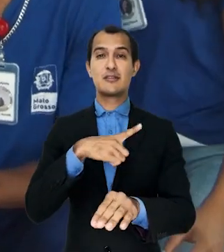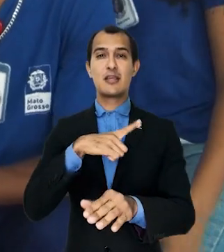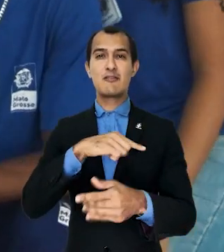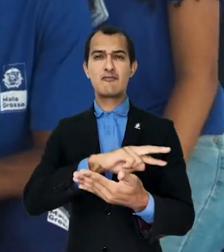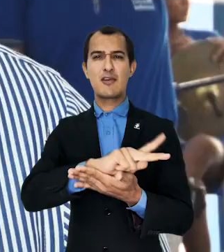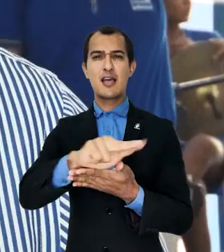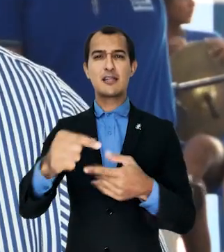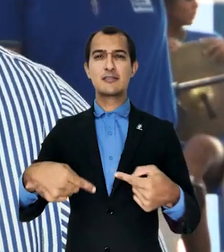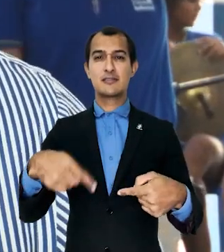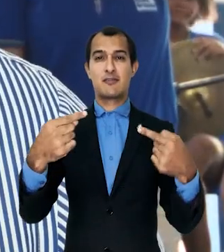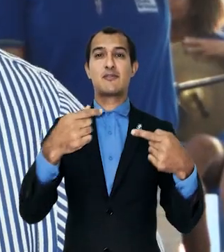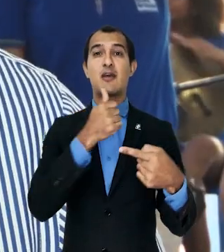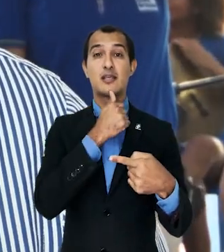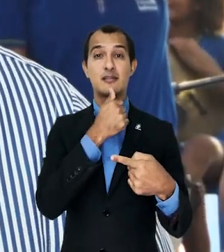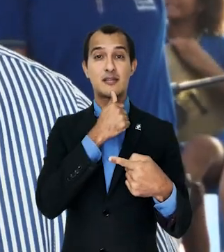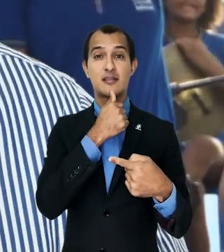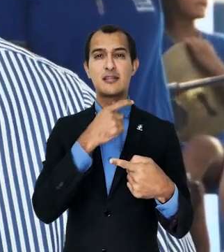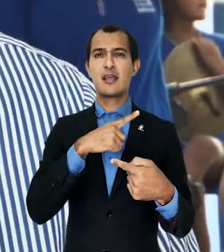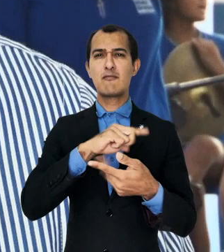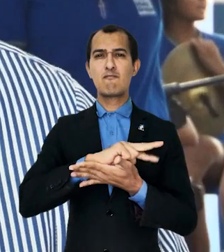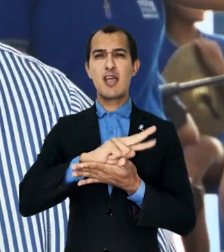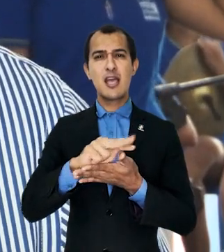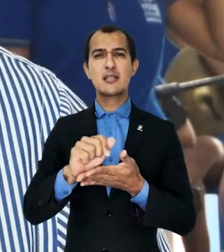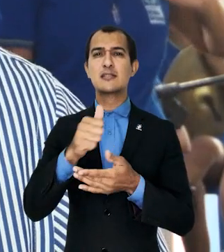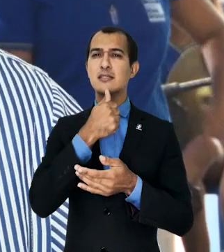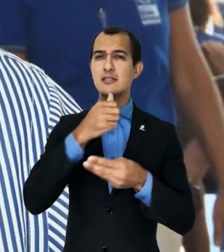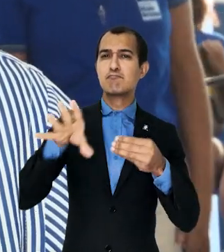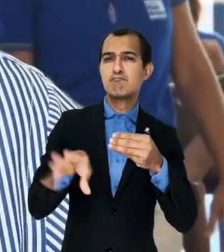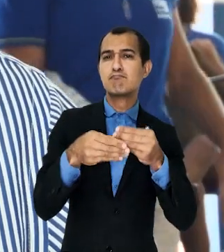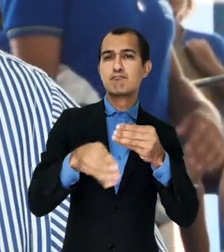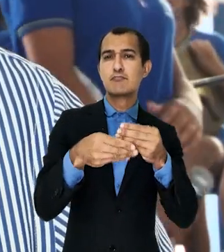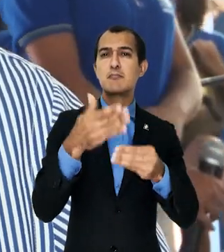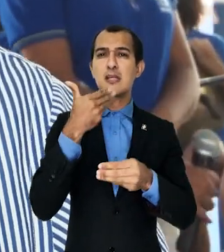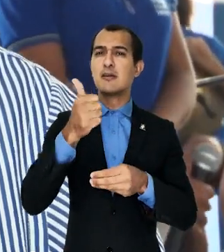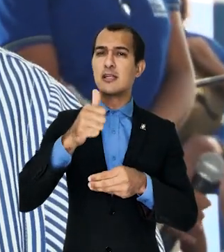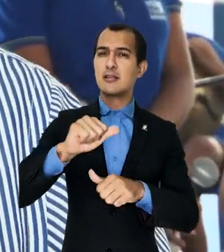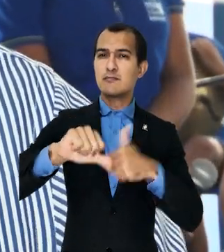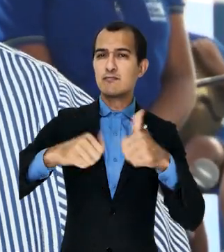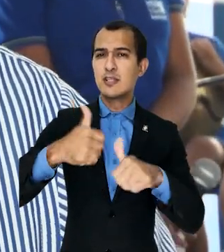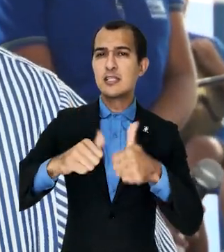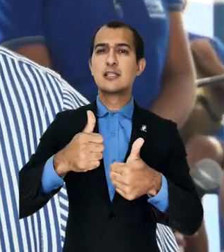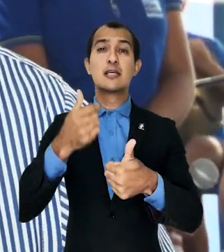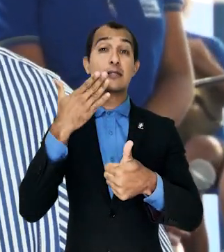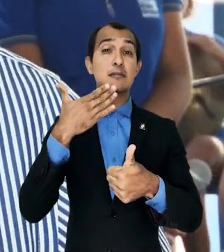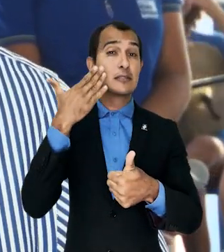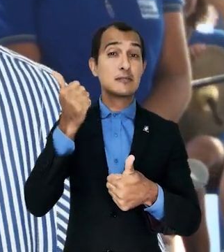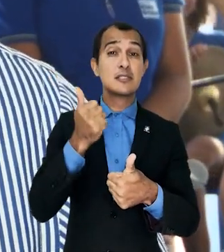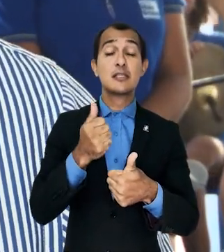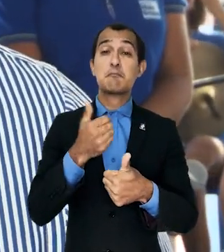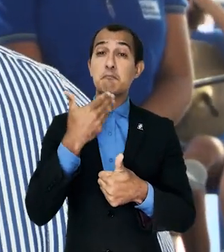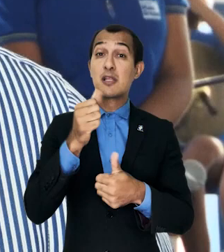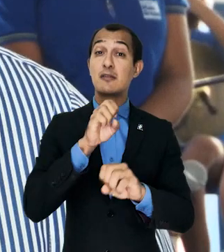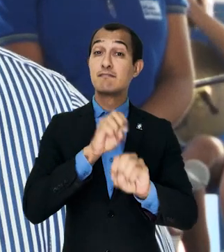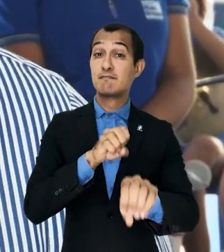educação do país temos grandes desafios ainda muitas políticas para serem implementadas avaliar melhorar cada vez mais